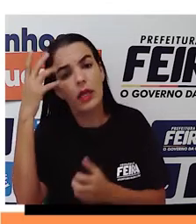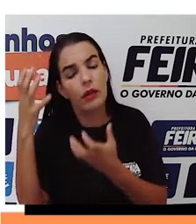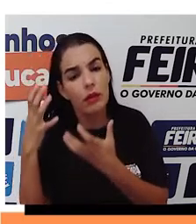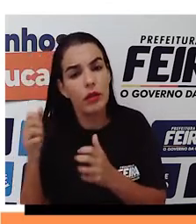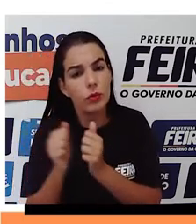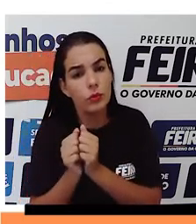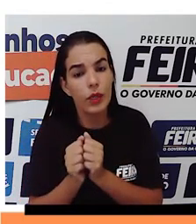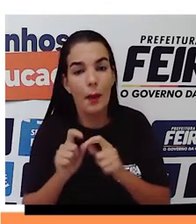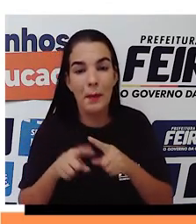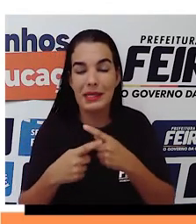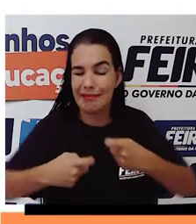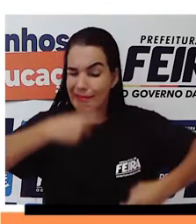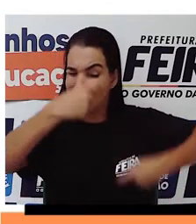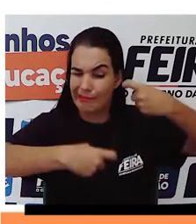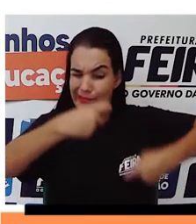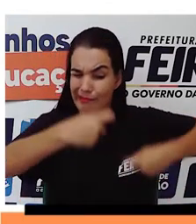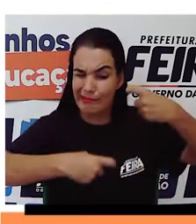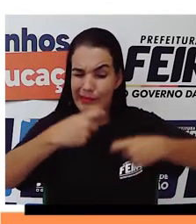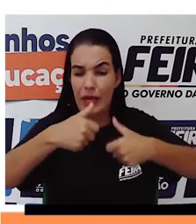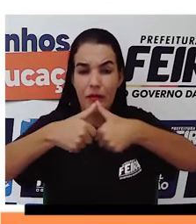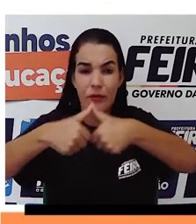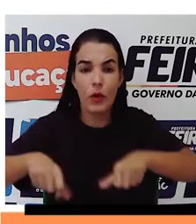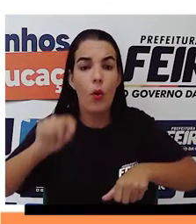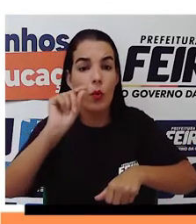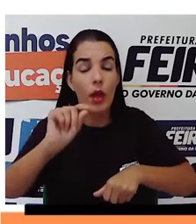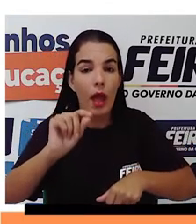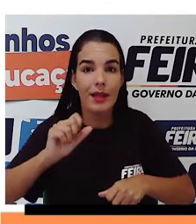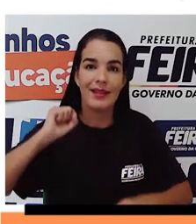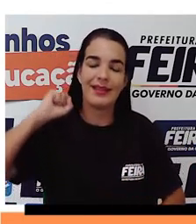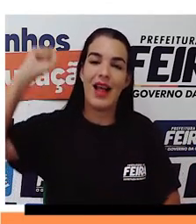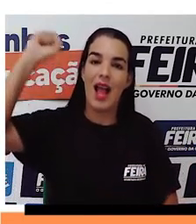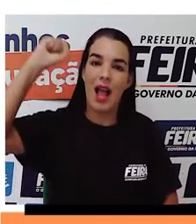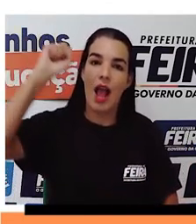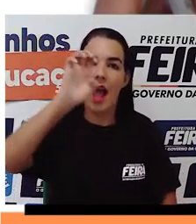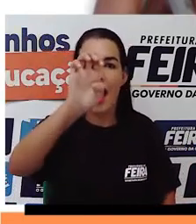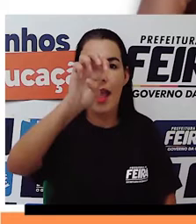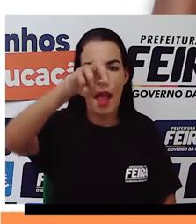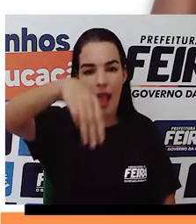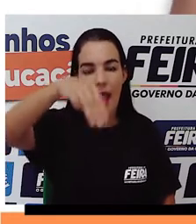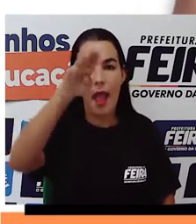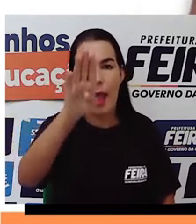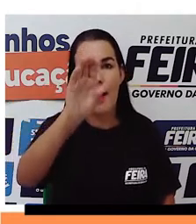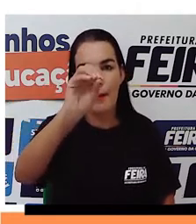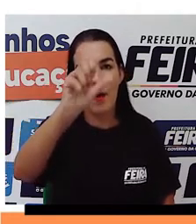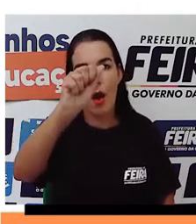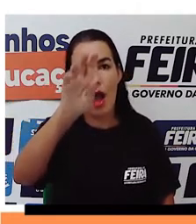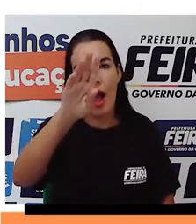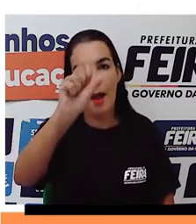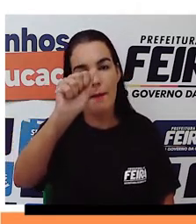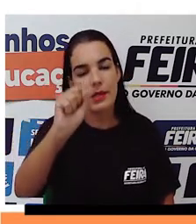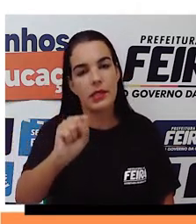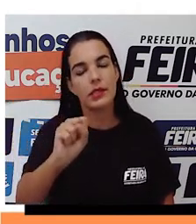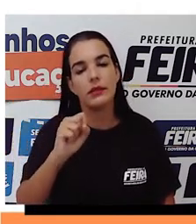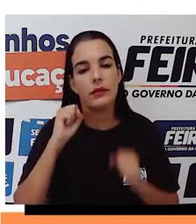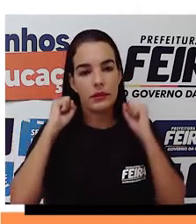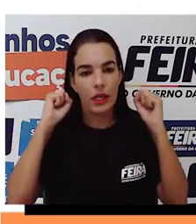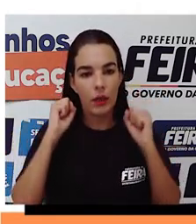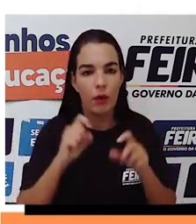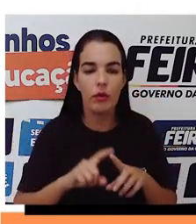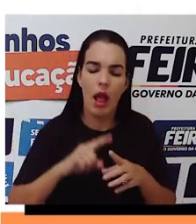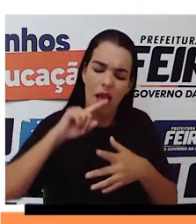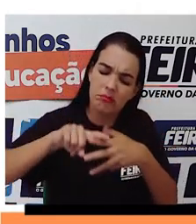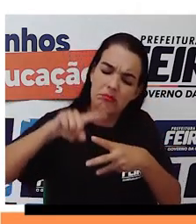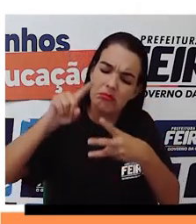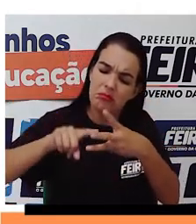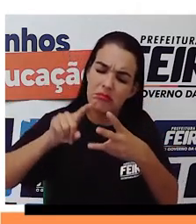de 2 anos, culminando com a vitória dos emboabas. Com o passar do tempo, outros movimentos